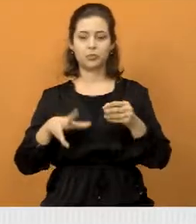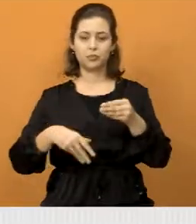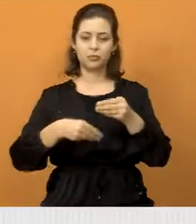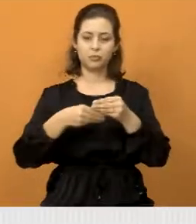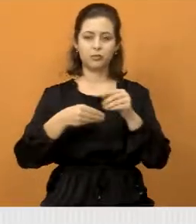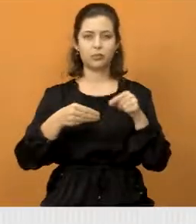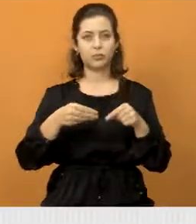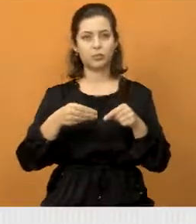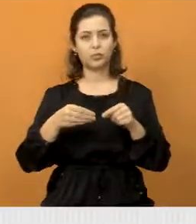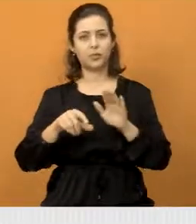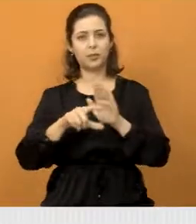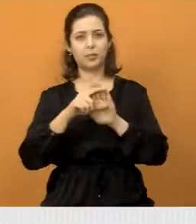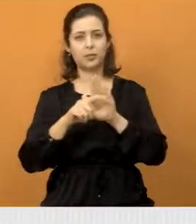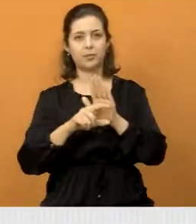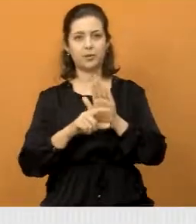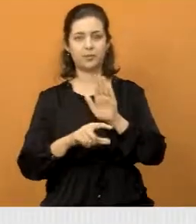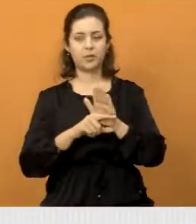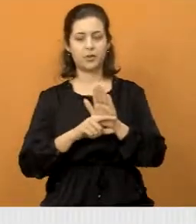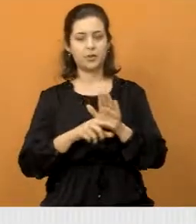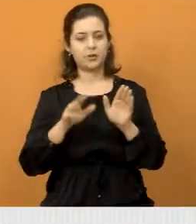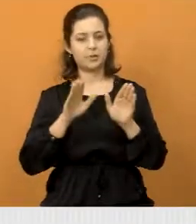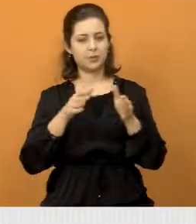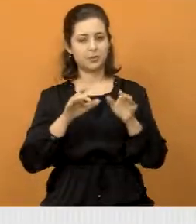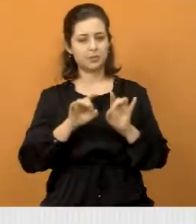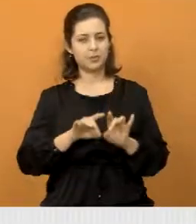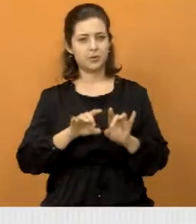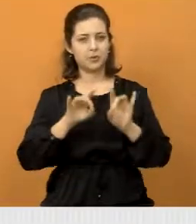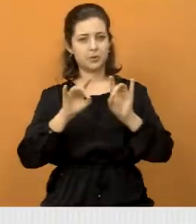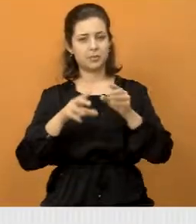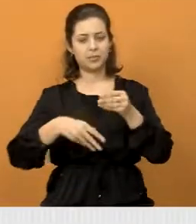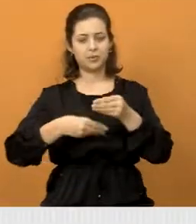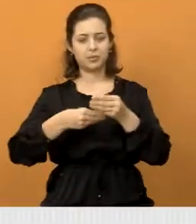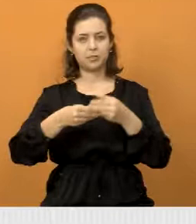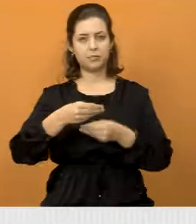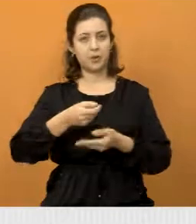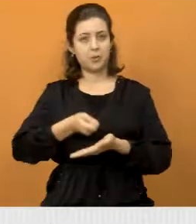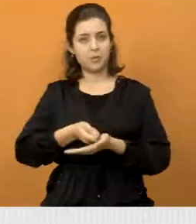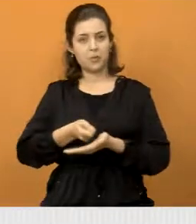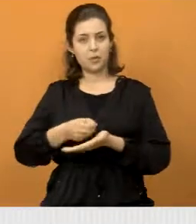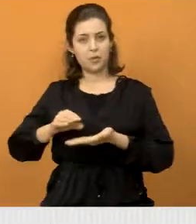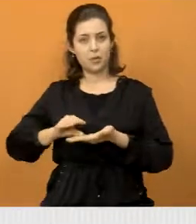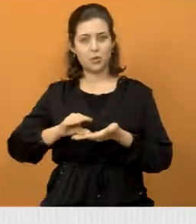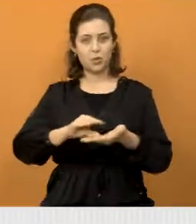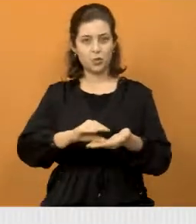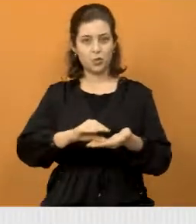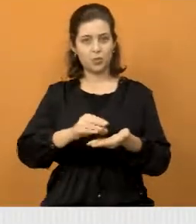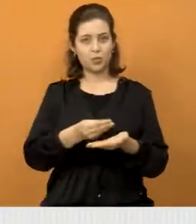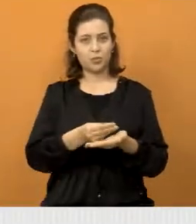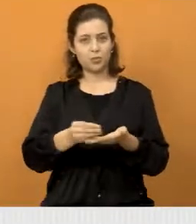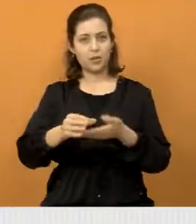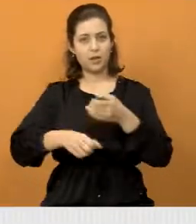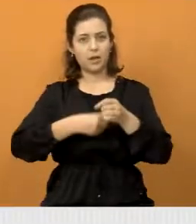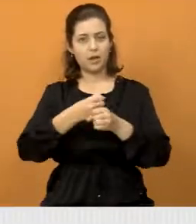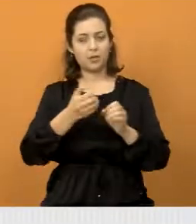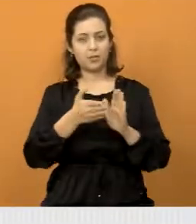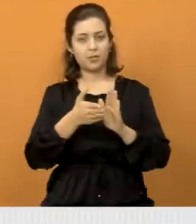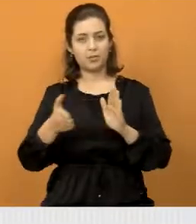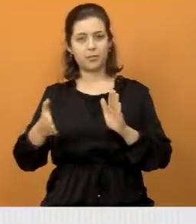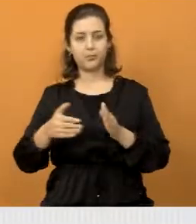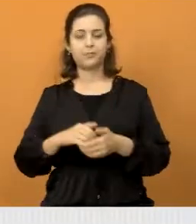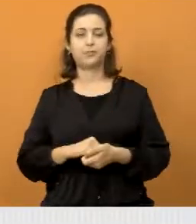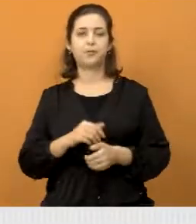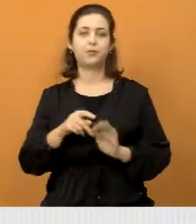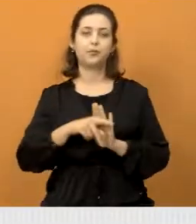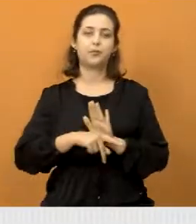os parágrafos que específica acerca das emendas impositivas orçamento anual esse